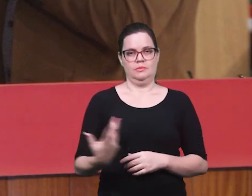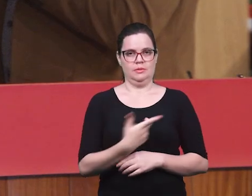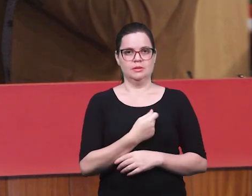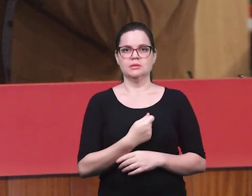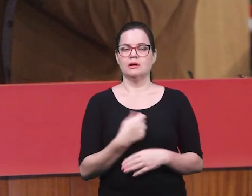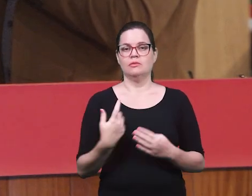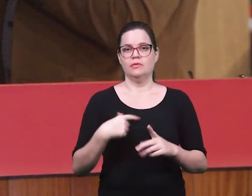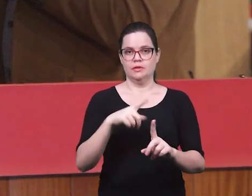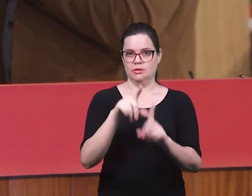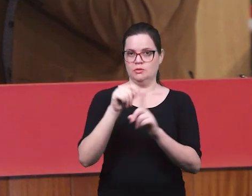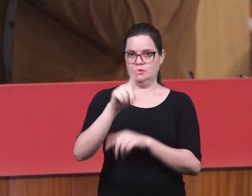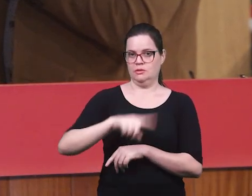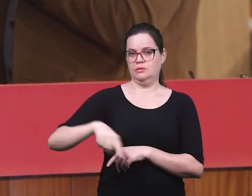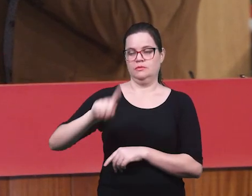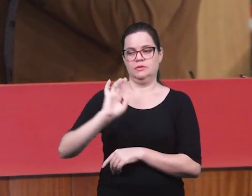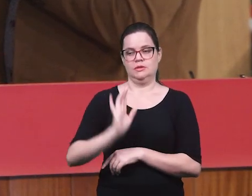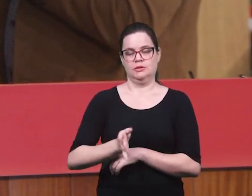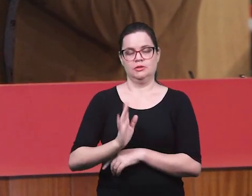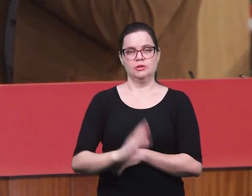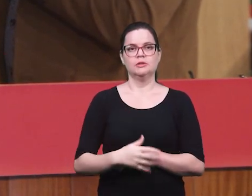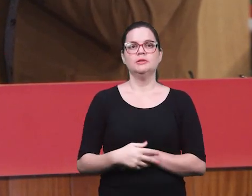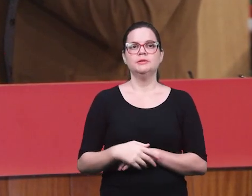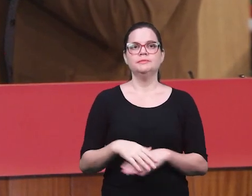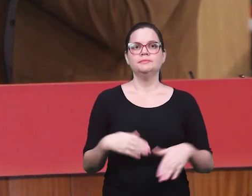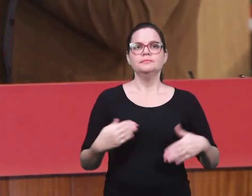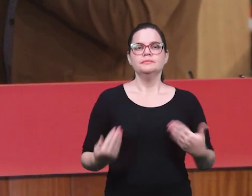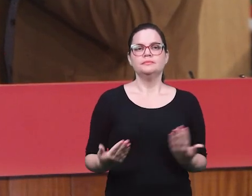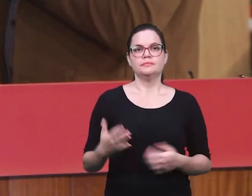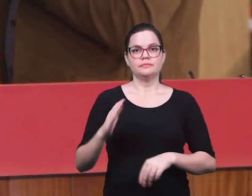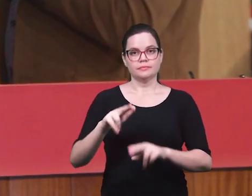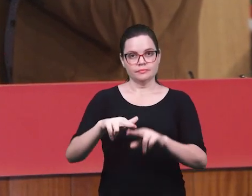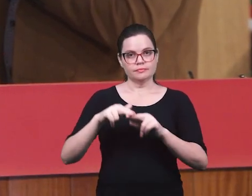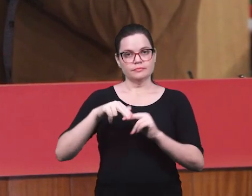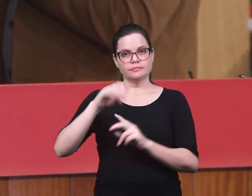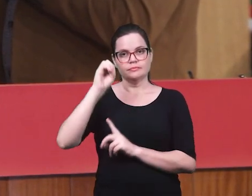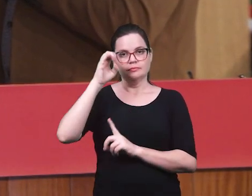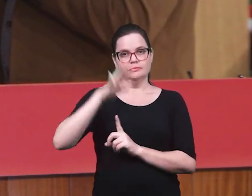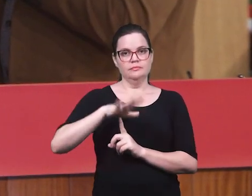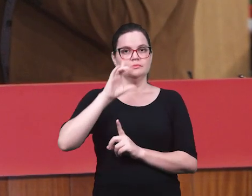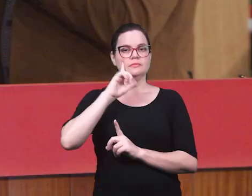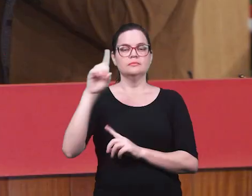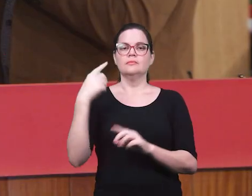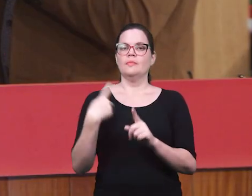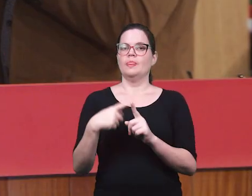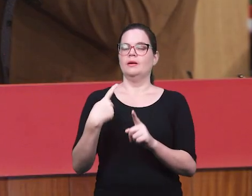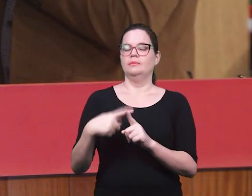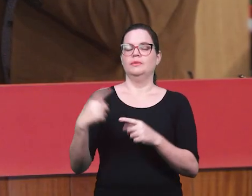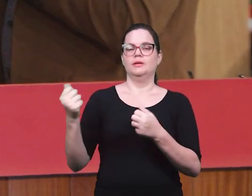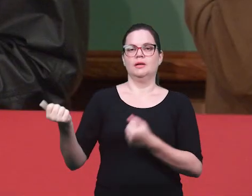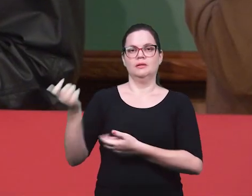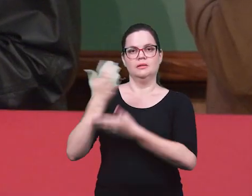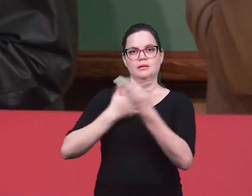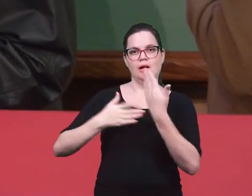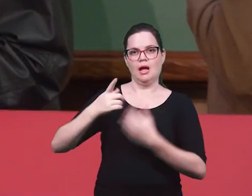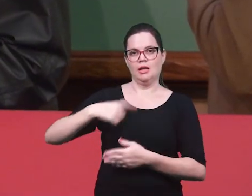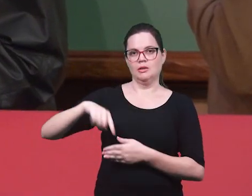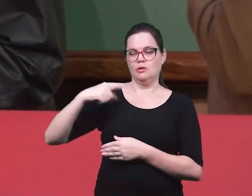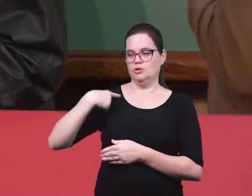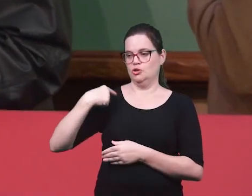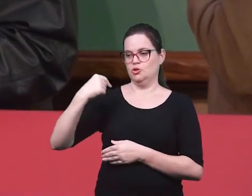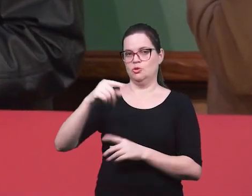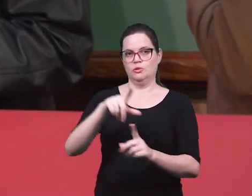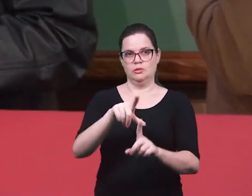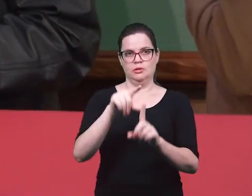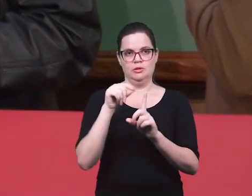Então, essa é a graça de Deus, né? Por isso que é eleito segundo a presciência de Deus Pai, em santificação do Espírito. Então, o homem é eleito lá.